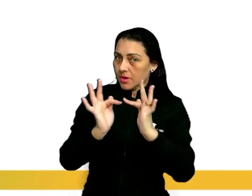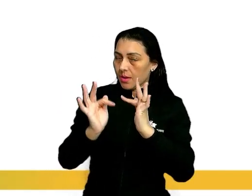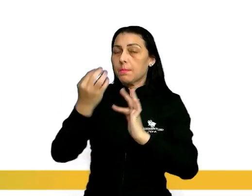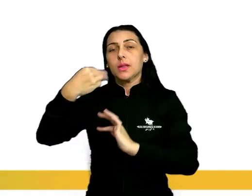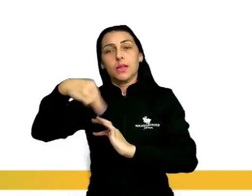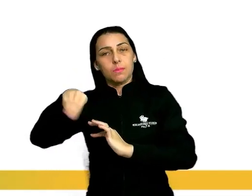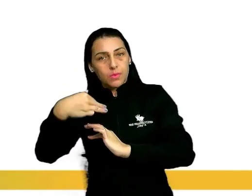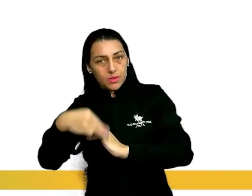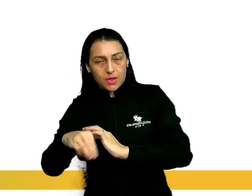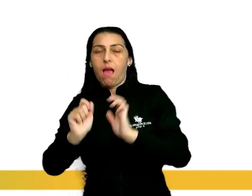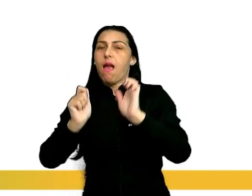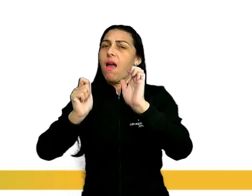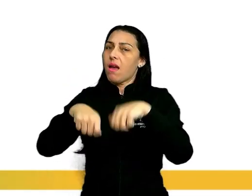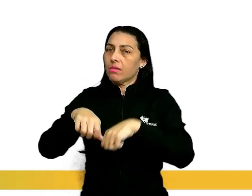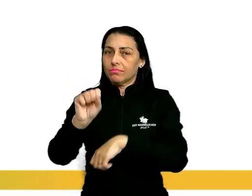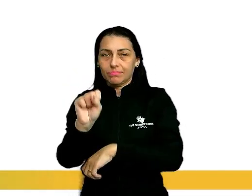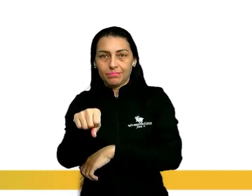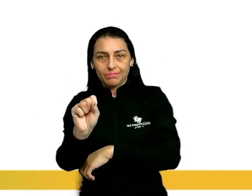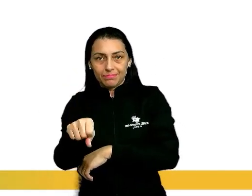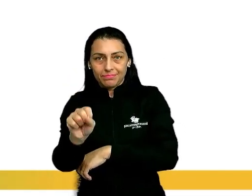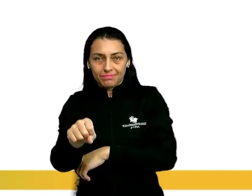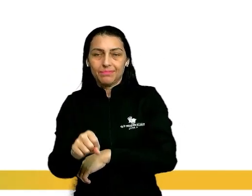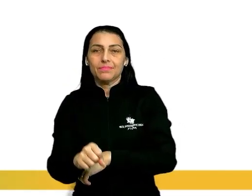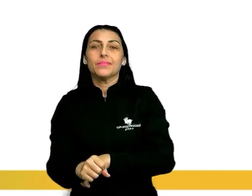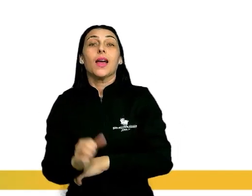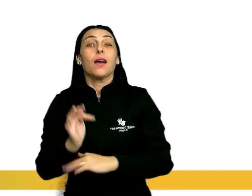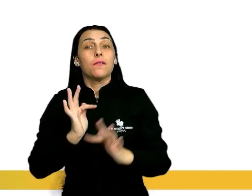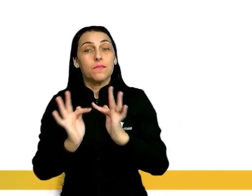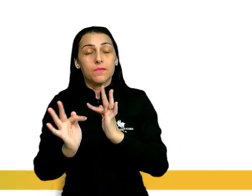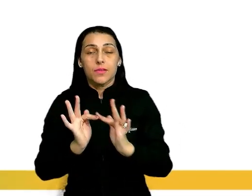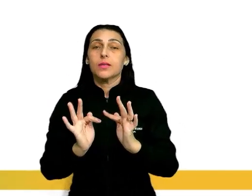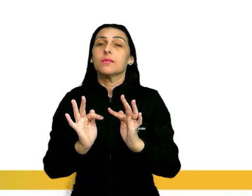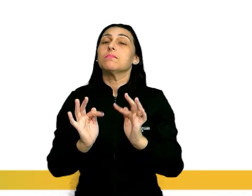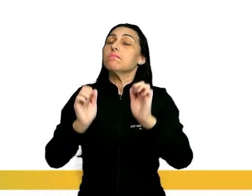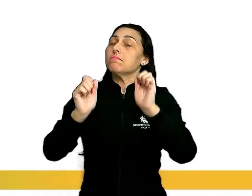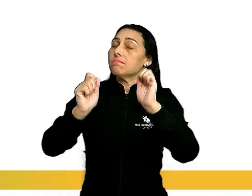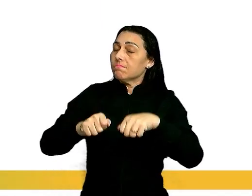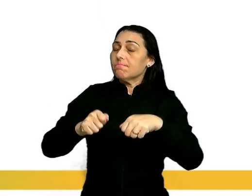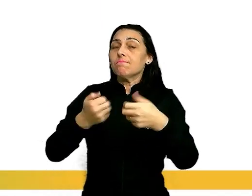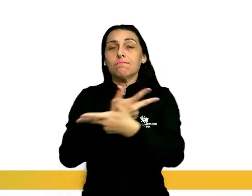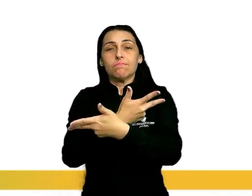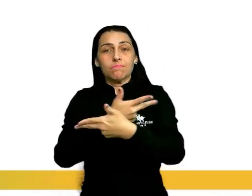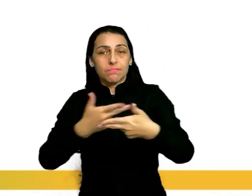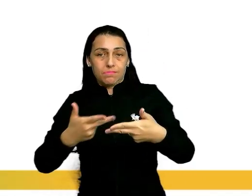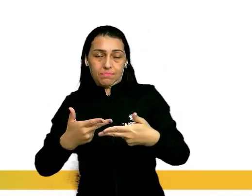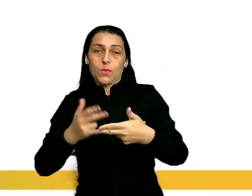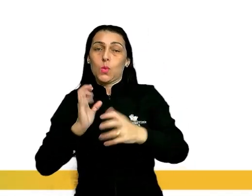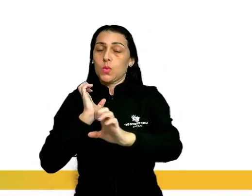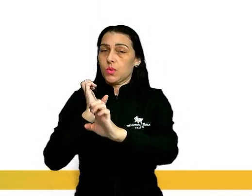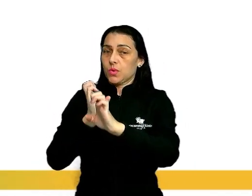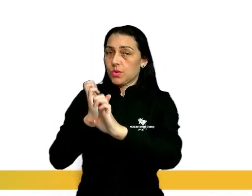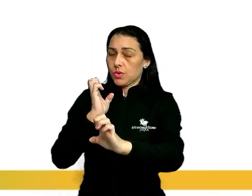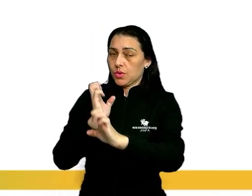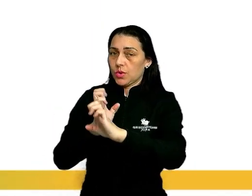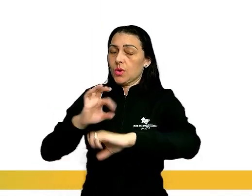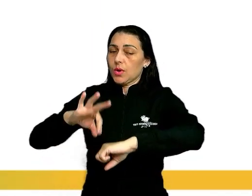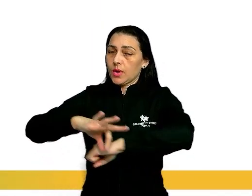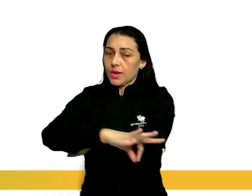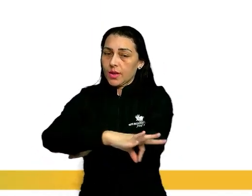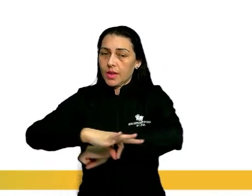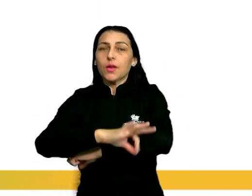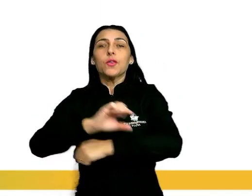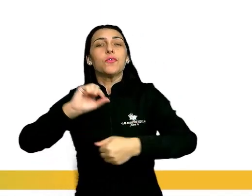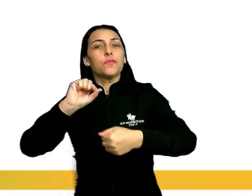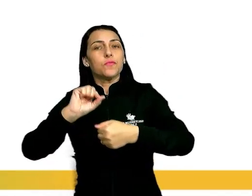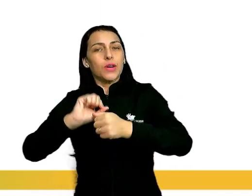matematicamente isso é possível né então a física permite que essas coisas né os engenheiros arquitetos façam esse tipo